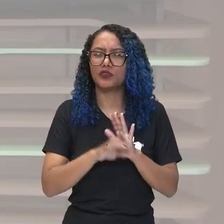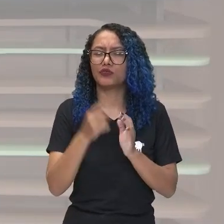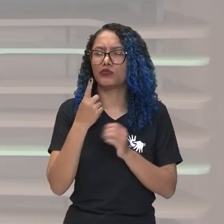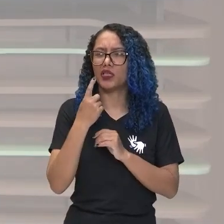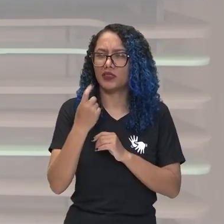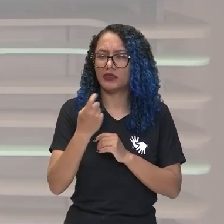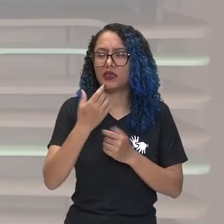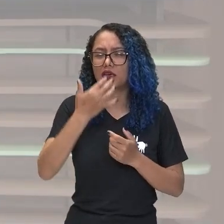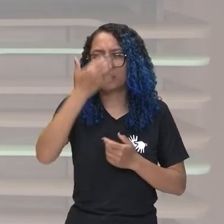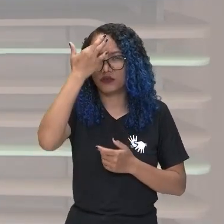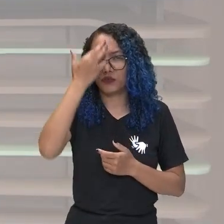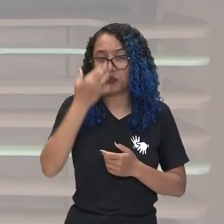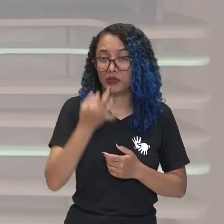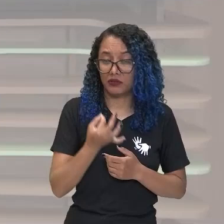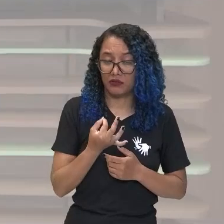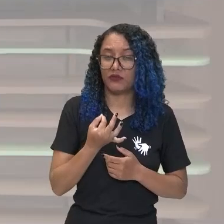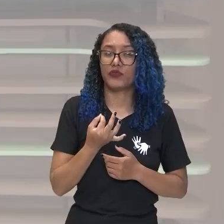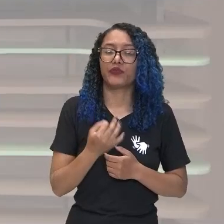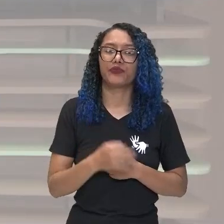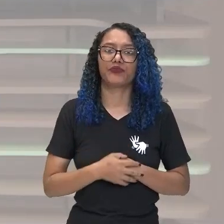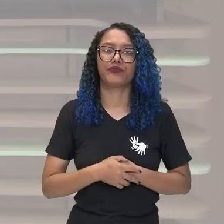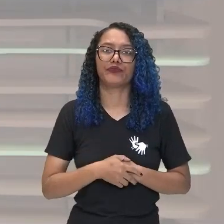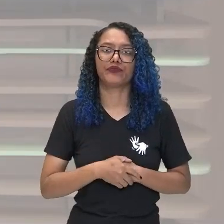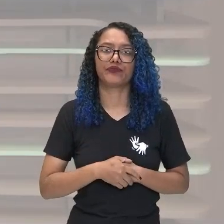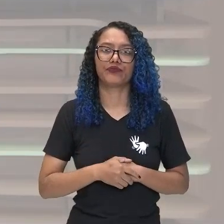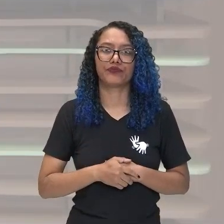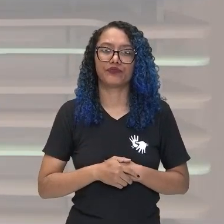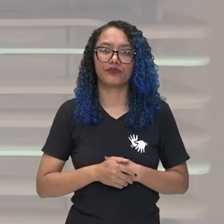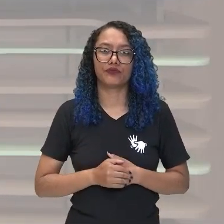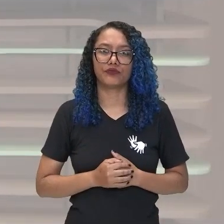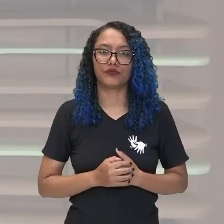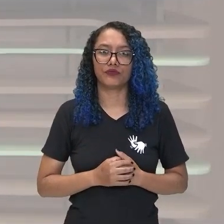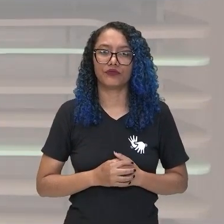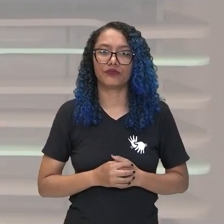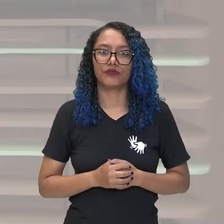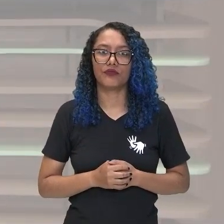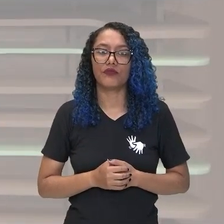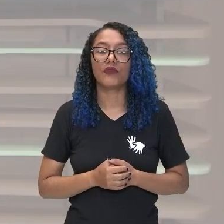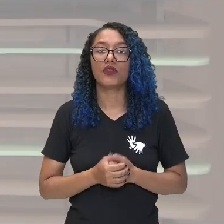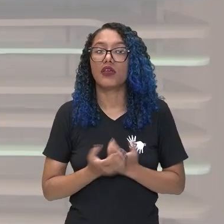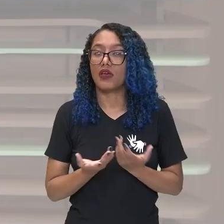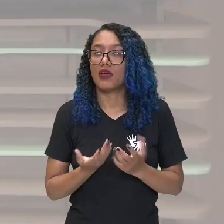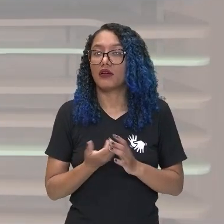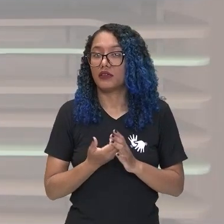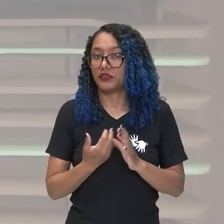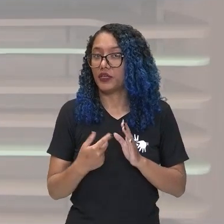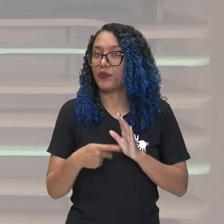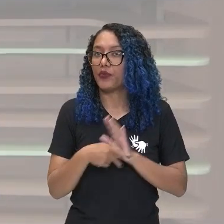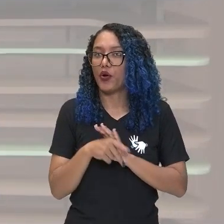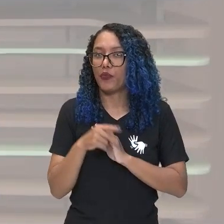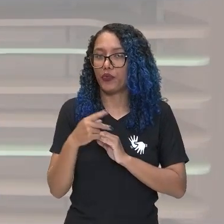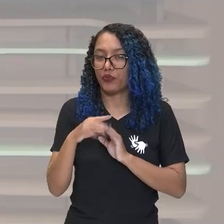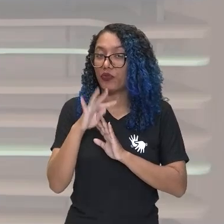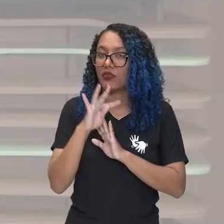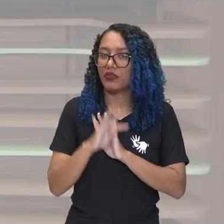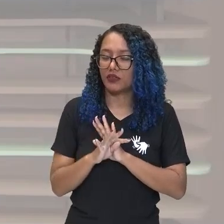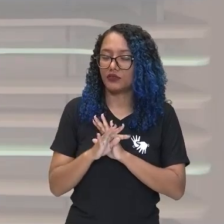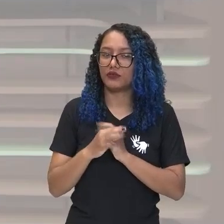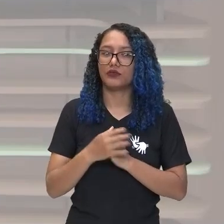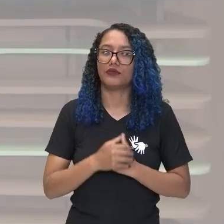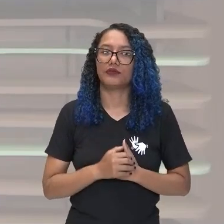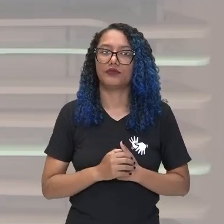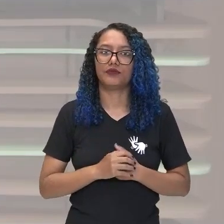o leitor comum. Muito bem, então características aí do texto de divulgação científica. Então, quem procura os textos de